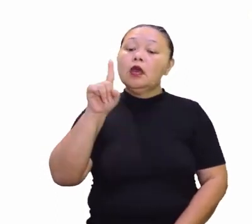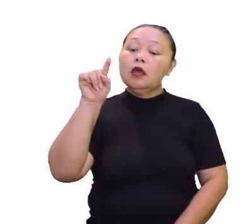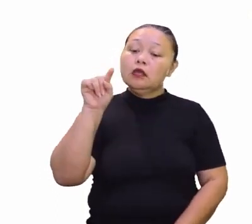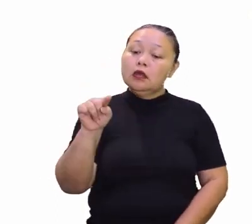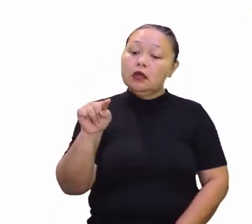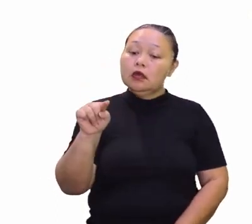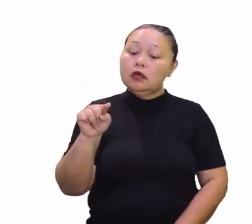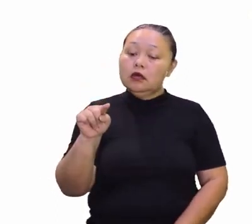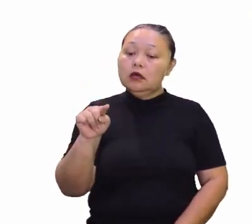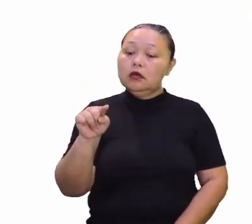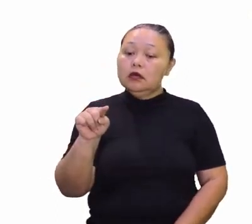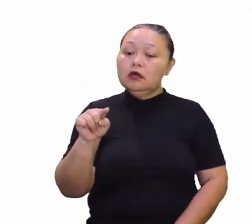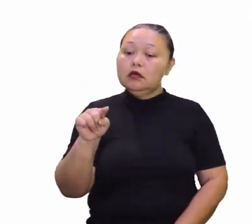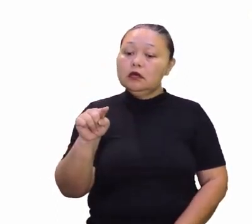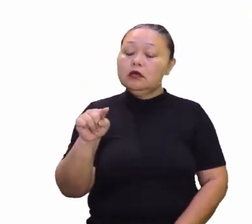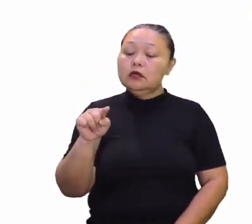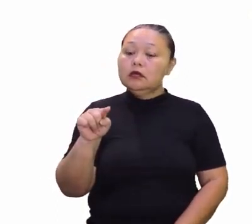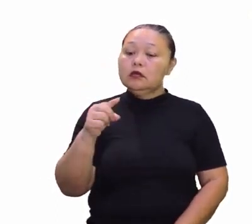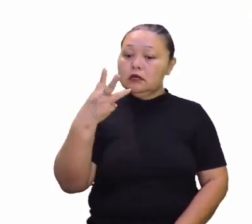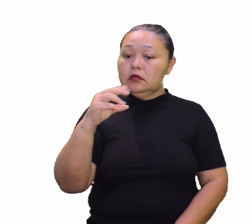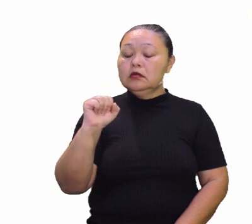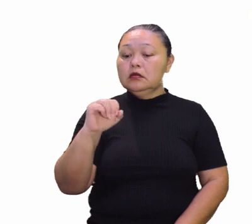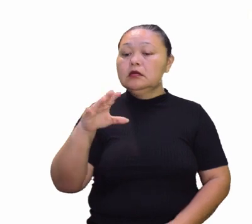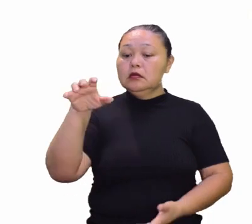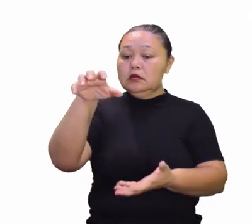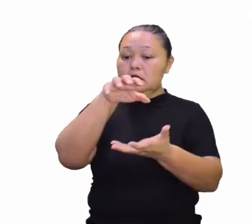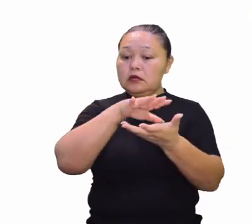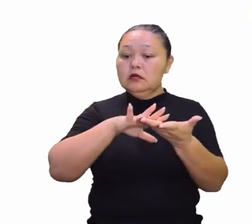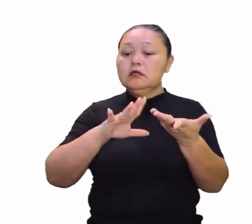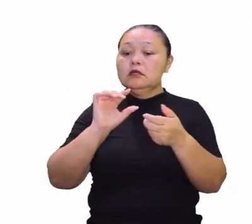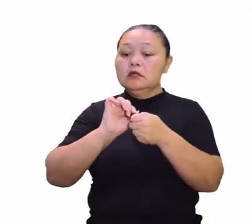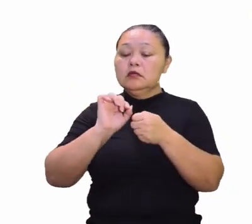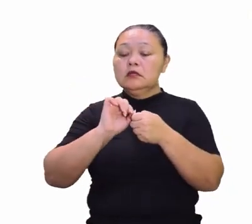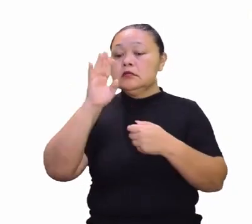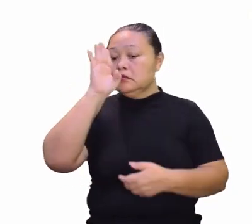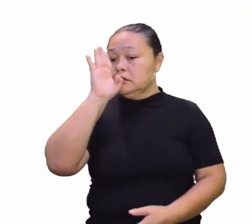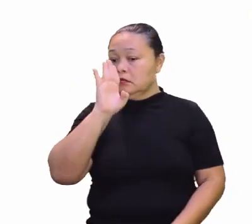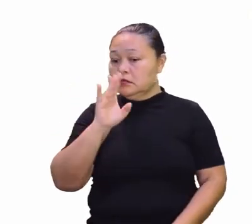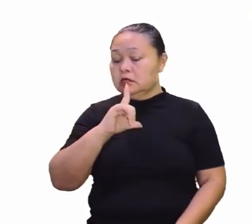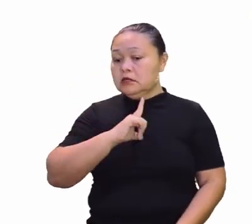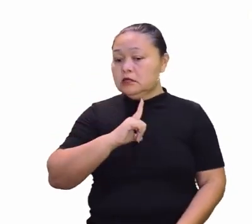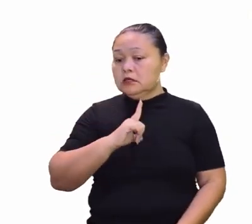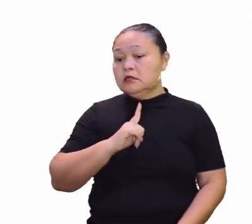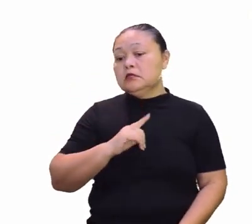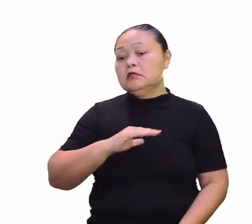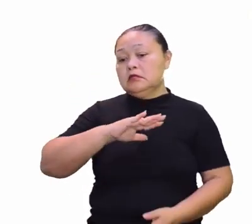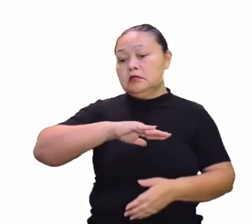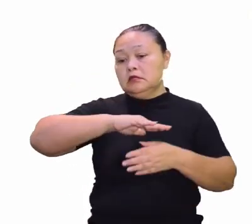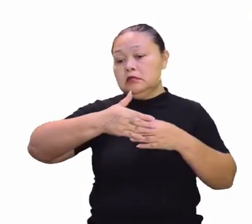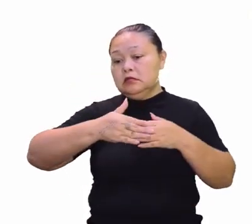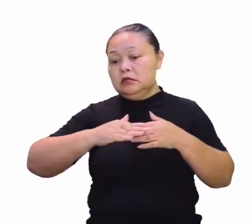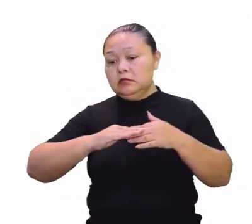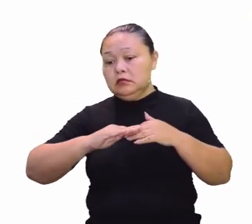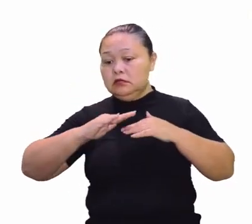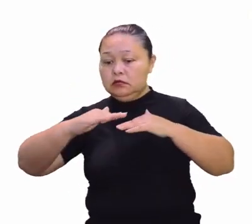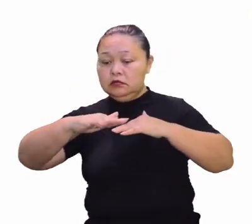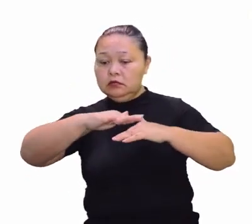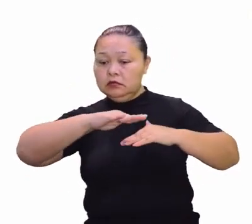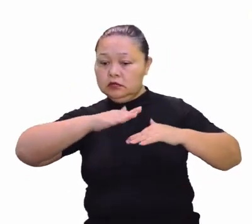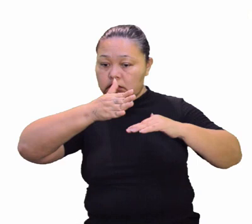de relevo, e o Brasil possui 38 unidades de relevo. Isso mesmo. Dividido em planícies,